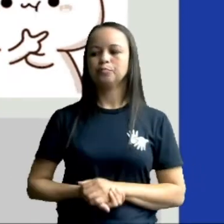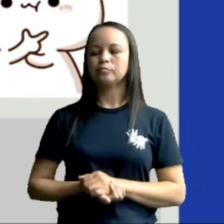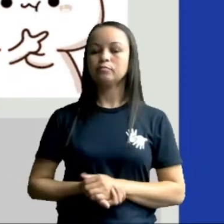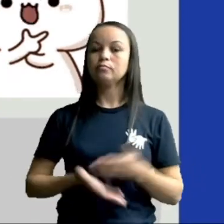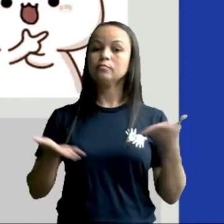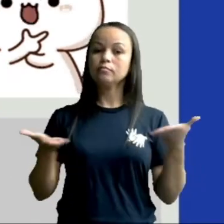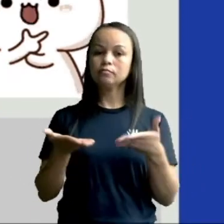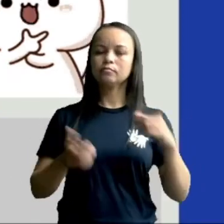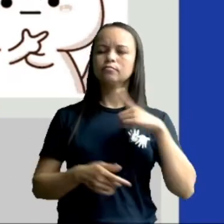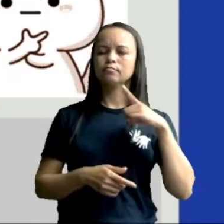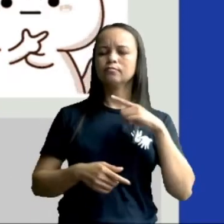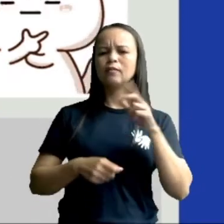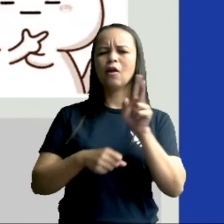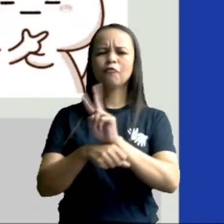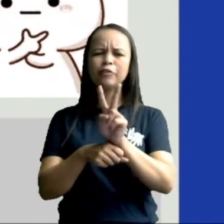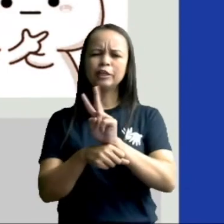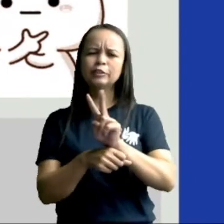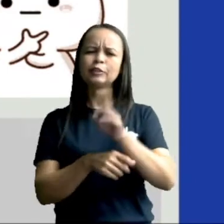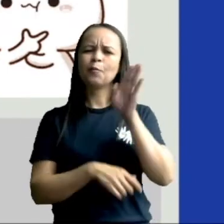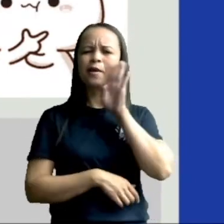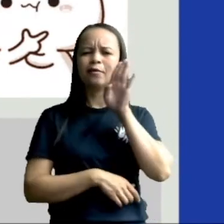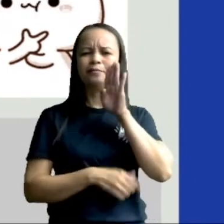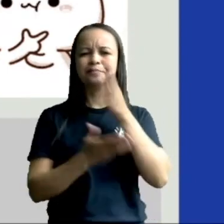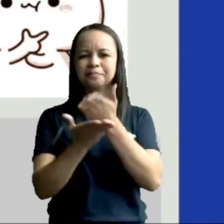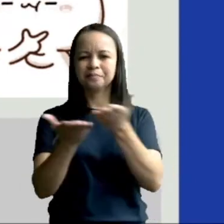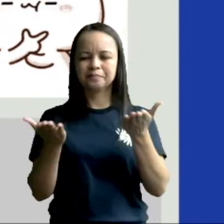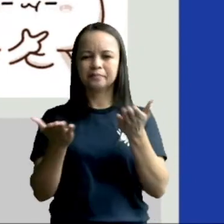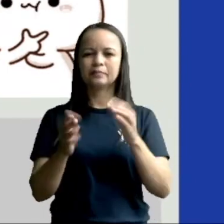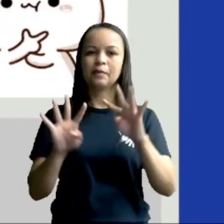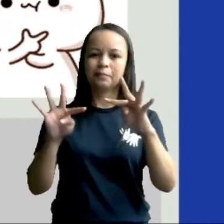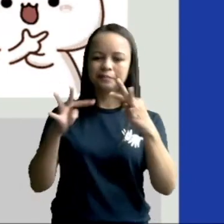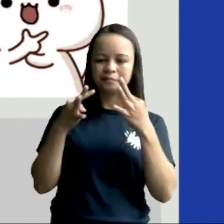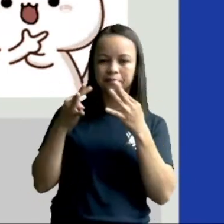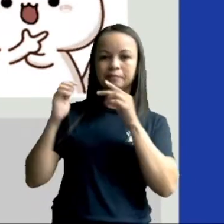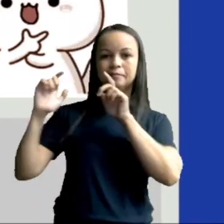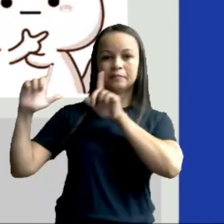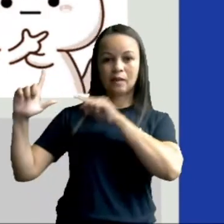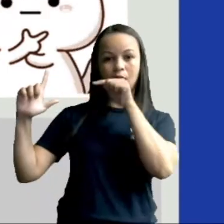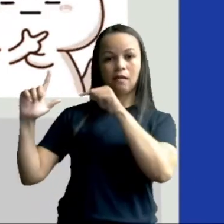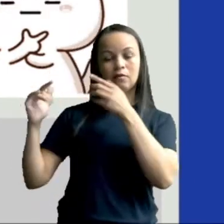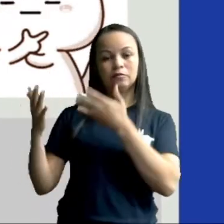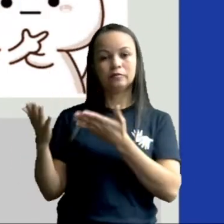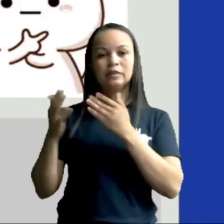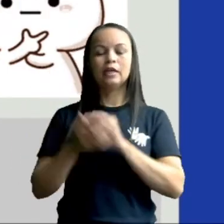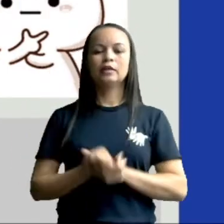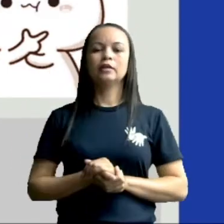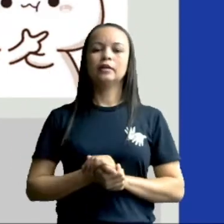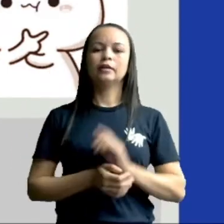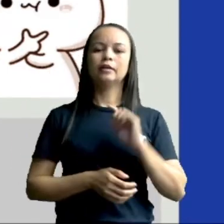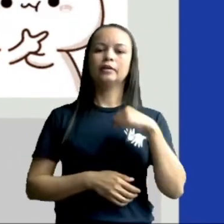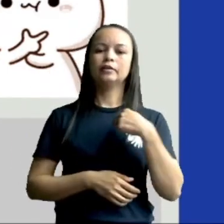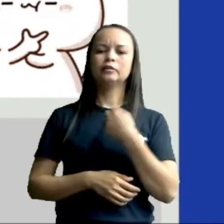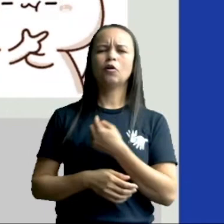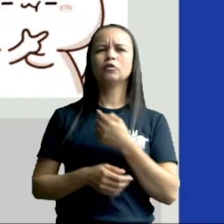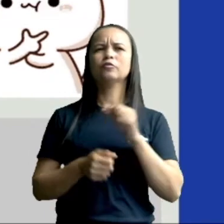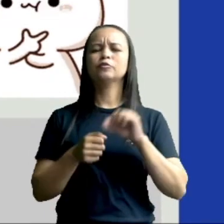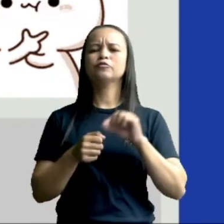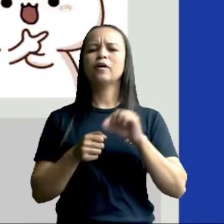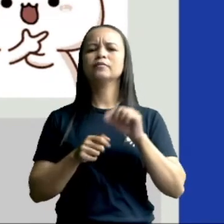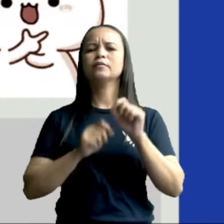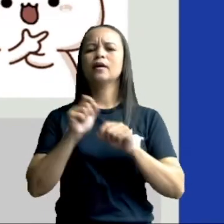certo? Um videozinho bem legal. Preste atenção, tá bom? E a gente vai